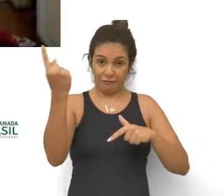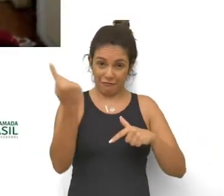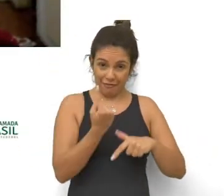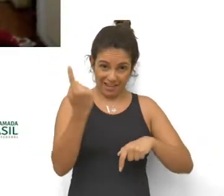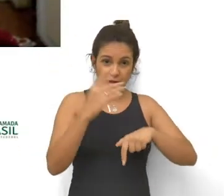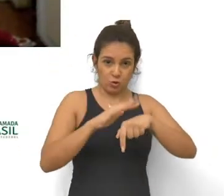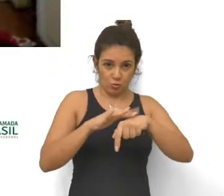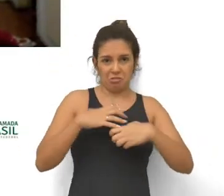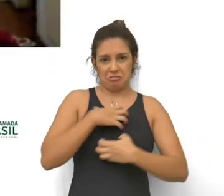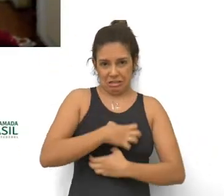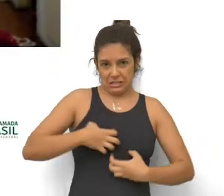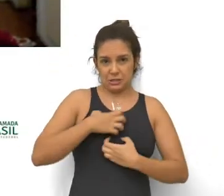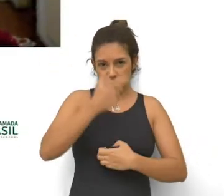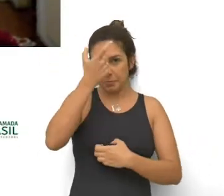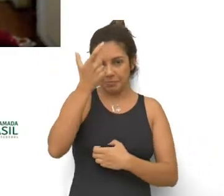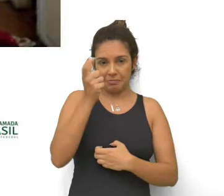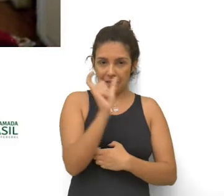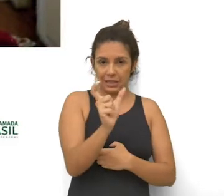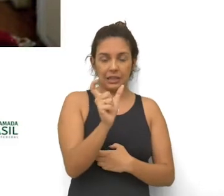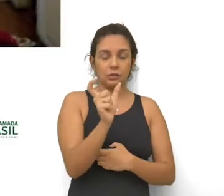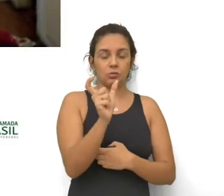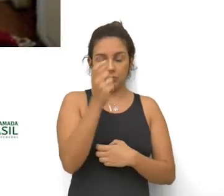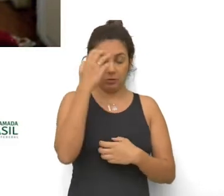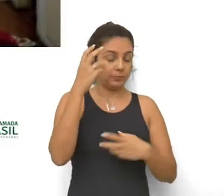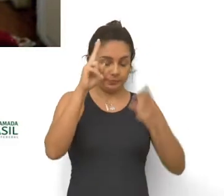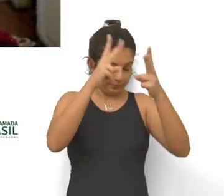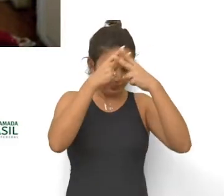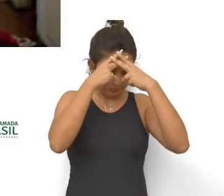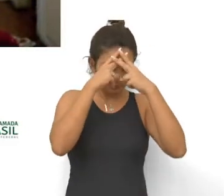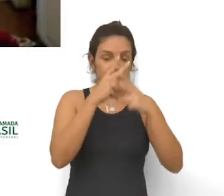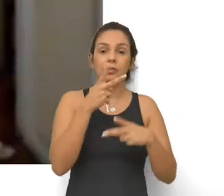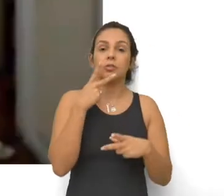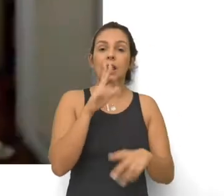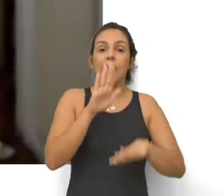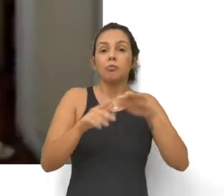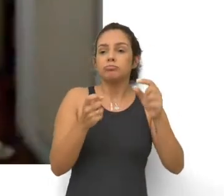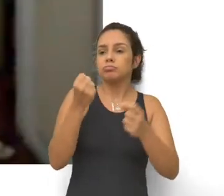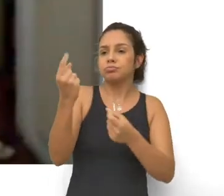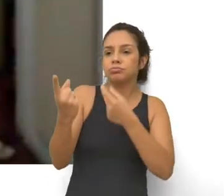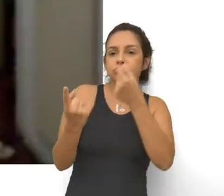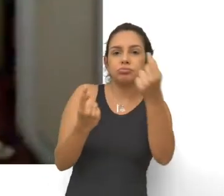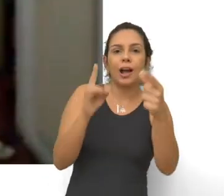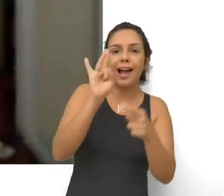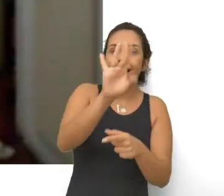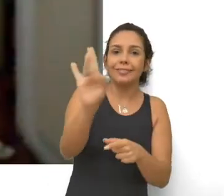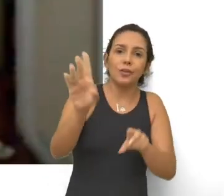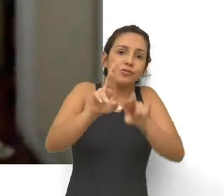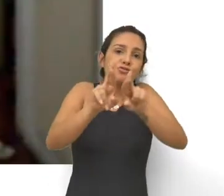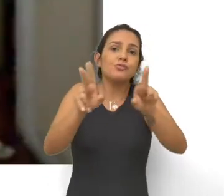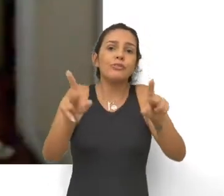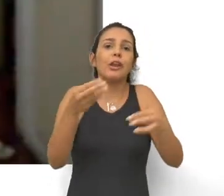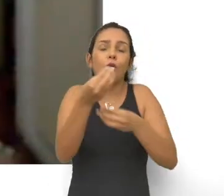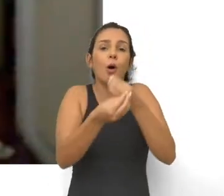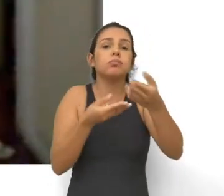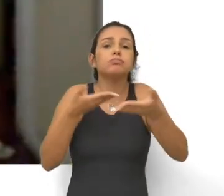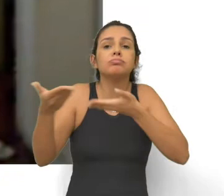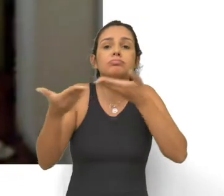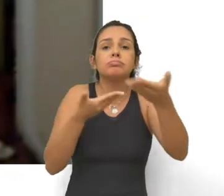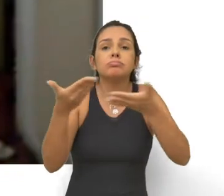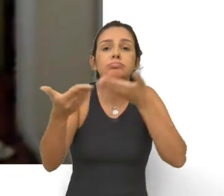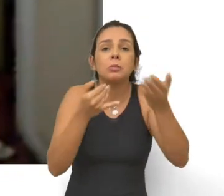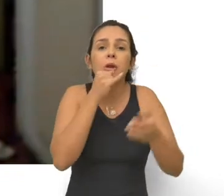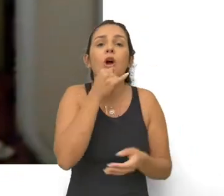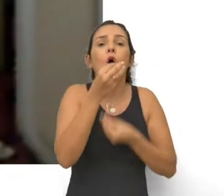uma receita que sirva para todo mundo, né? Essas coisas são tratadas um a um. Claro. Para cada um, de que jeito ele se meteu